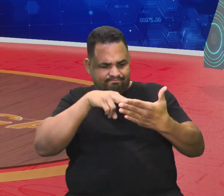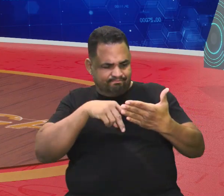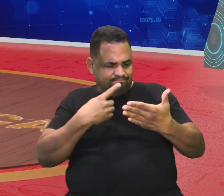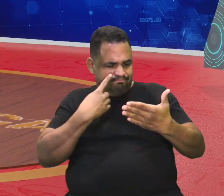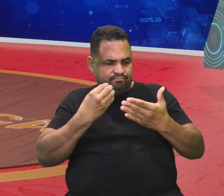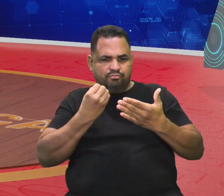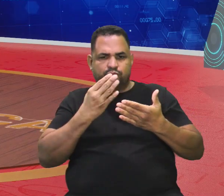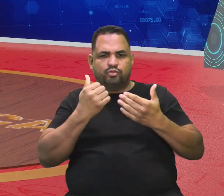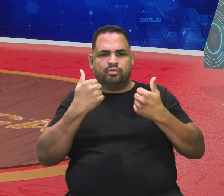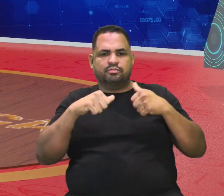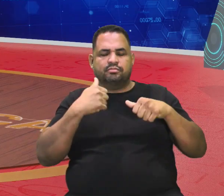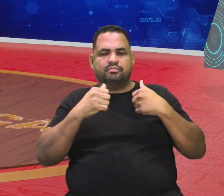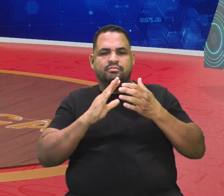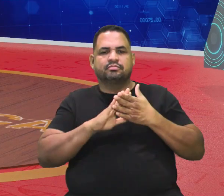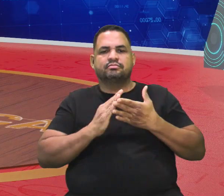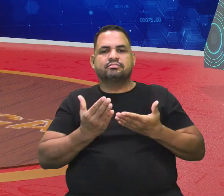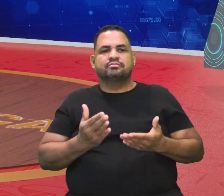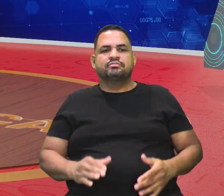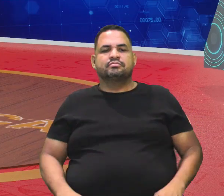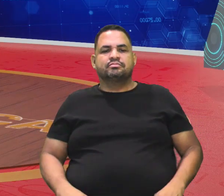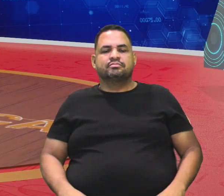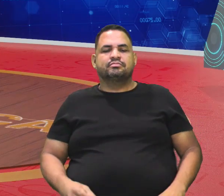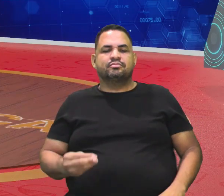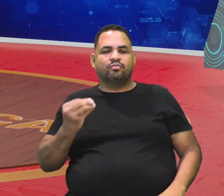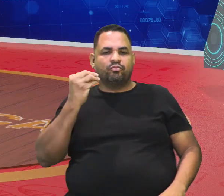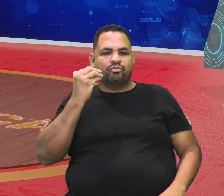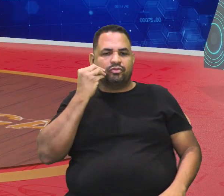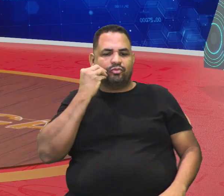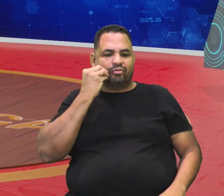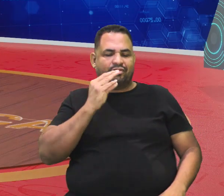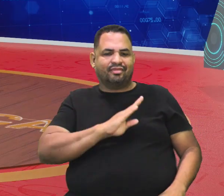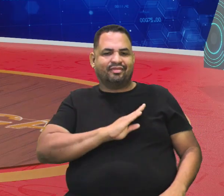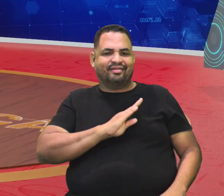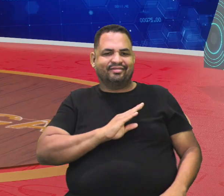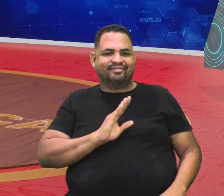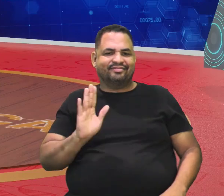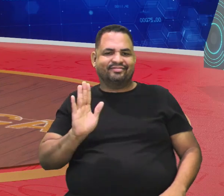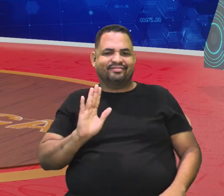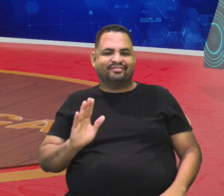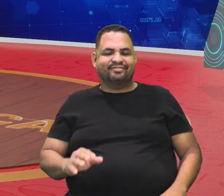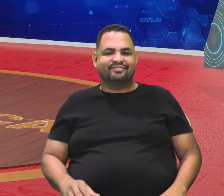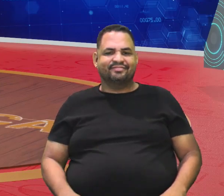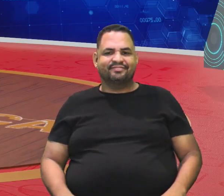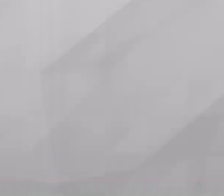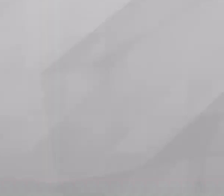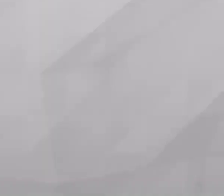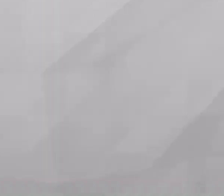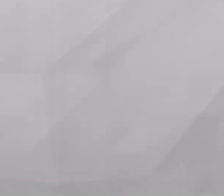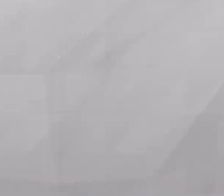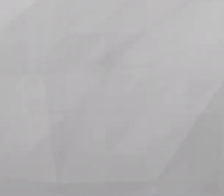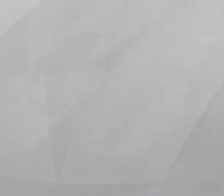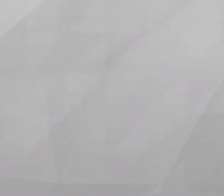e uma boa avaliação, tá bom? Fica aqui, aquele beijo no coração e até a próxima. Tchau, tchau!